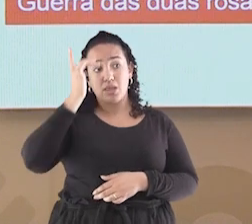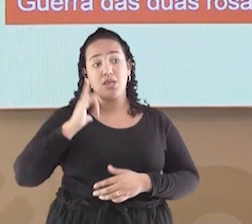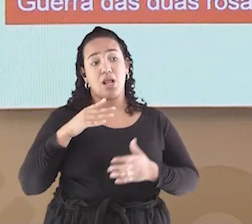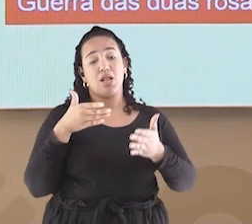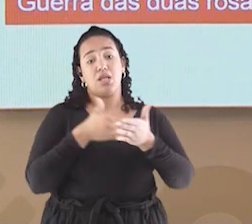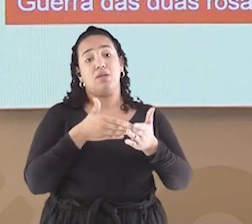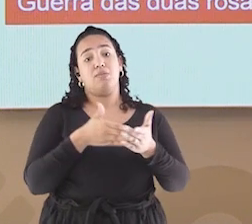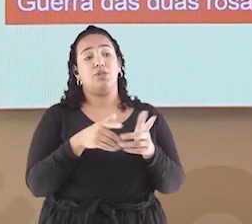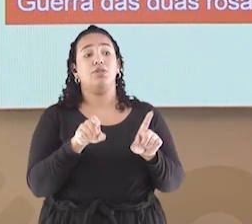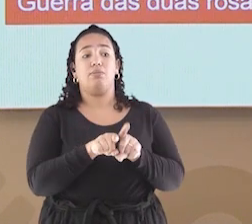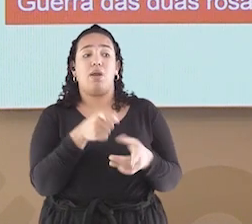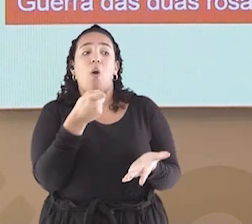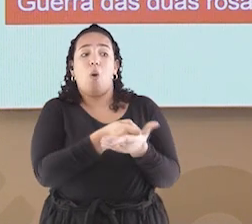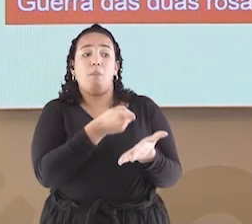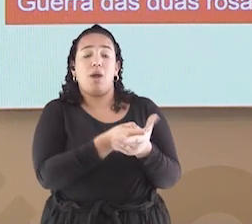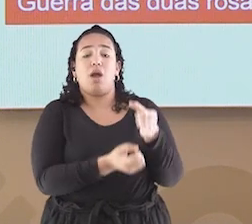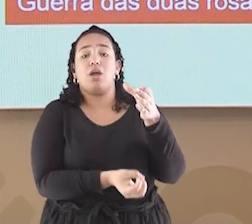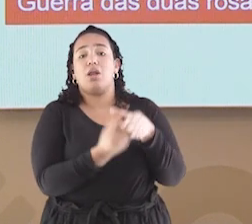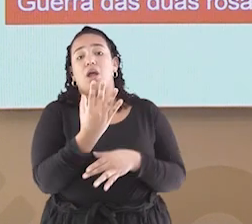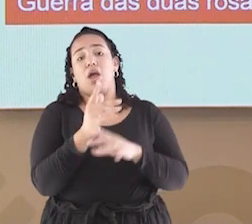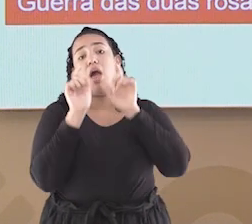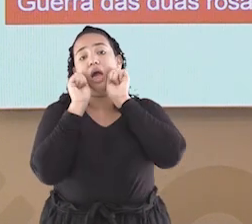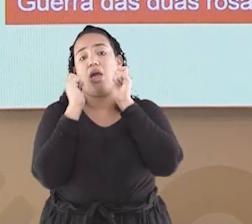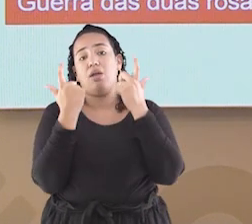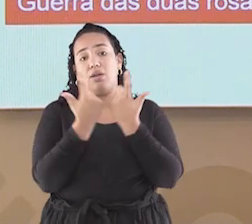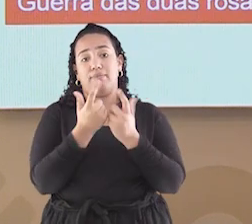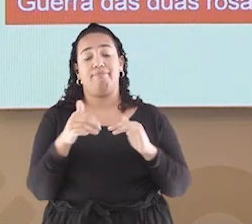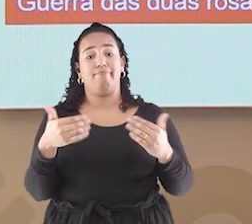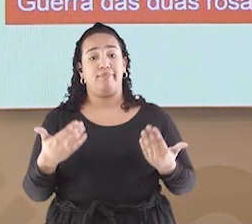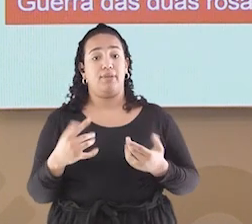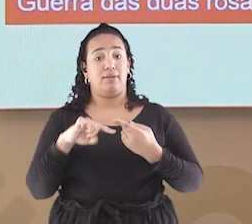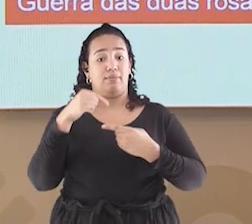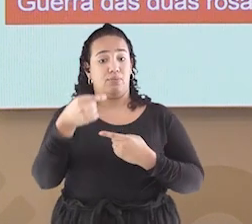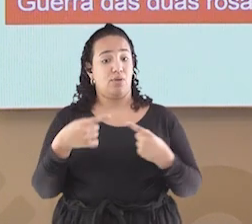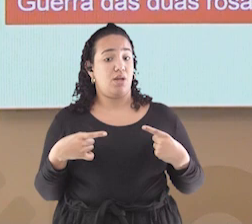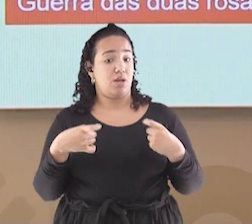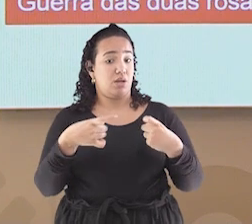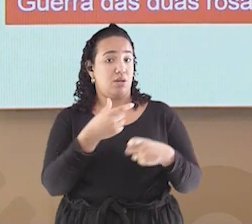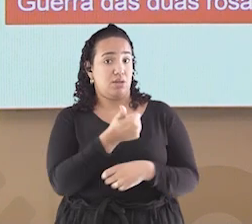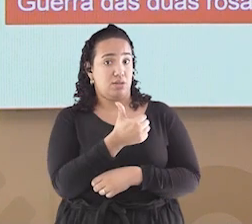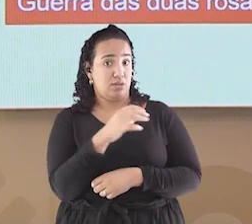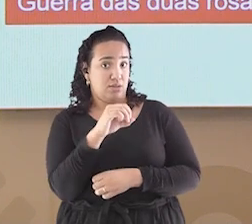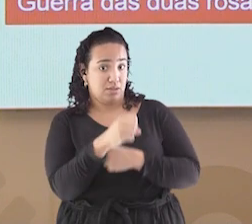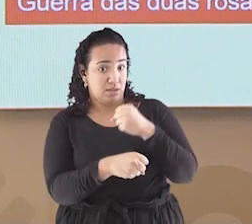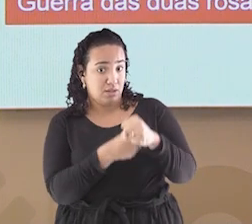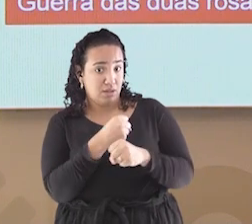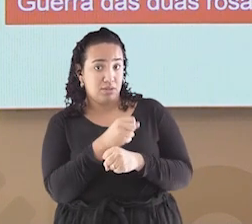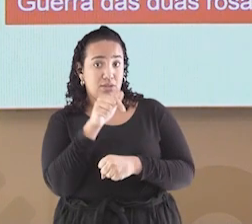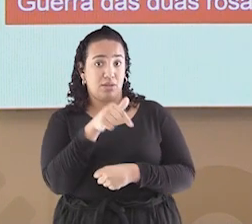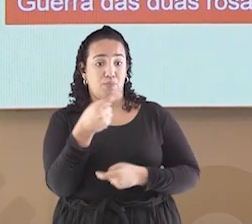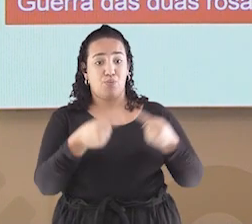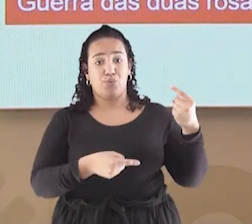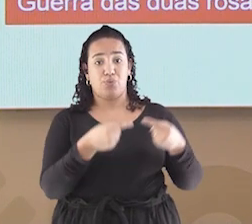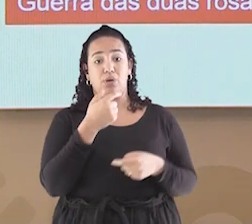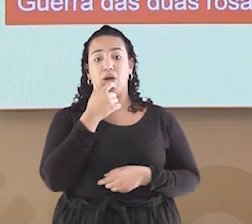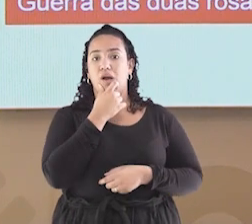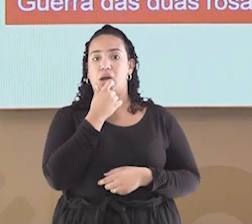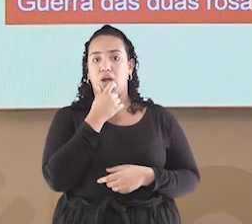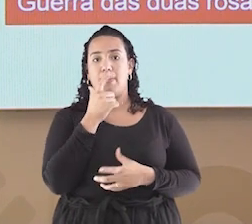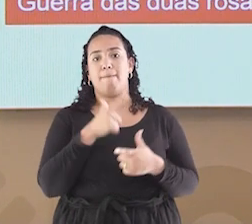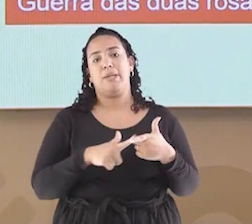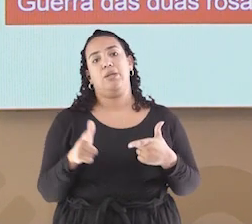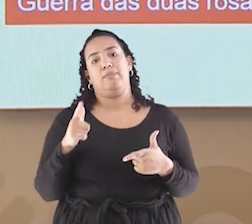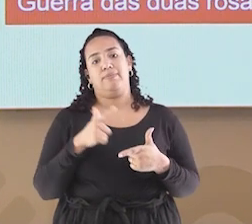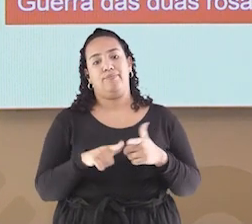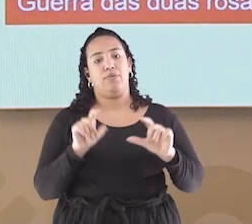parlamento. Após a derrota na Guerra dos 100 Anos contra a França, a política inglesa sofreu um grande abalo, o que resultou em